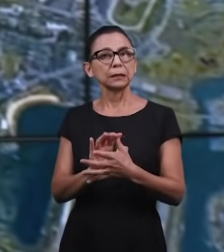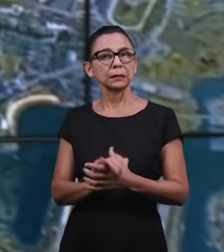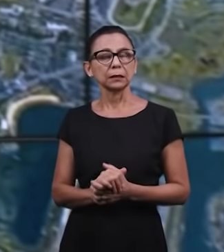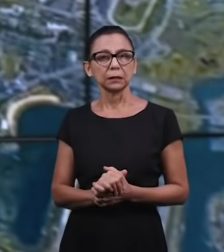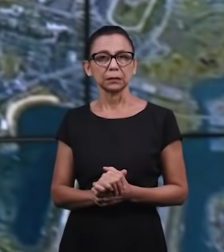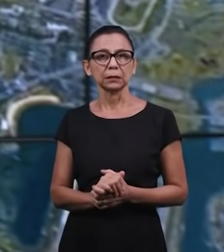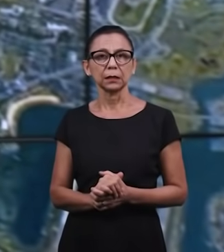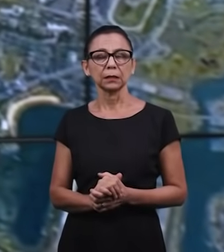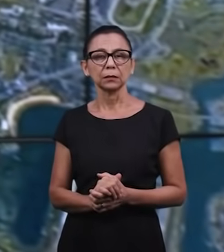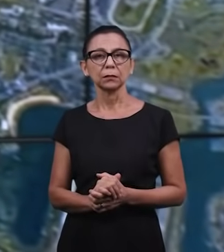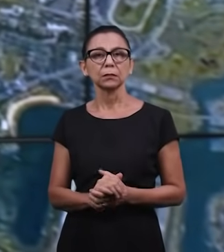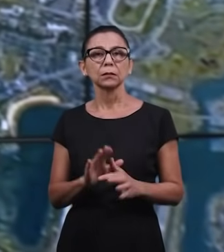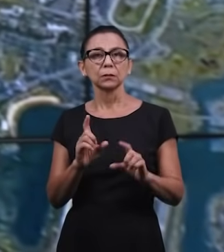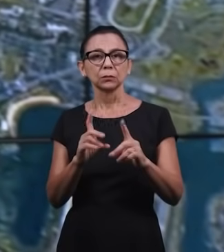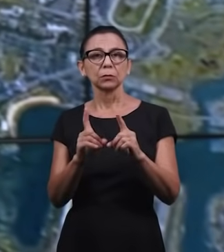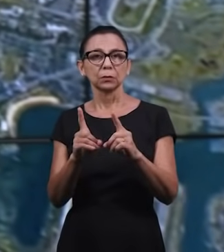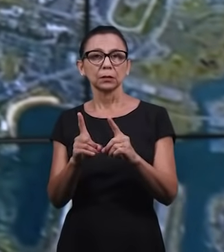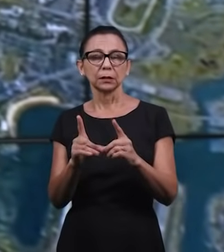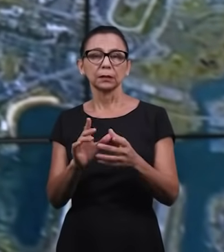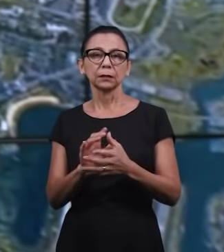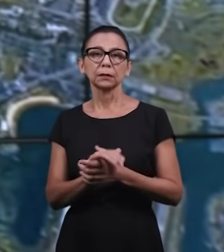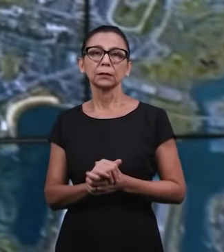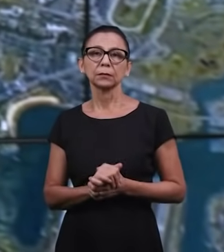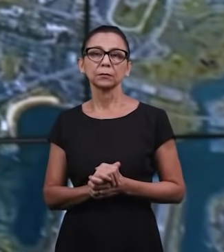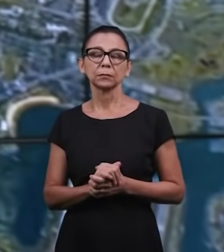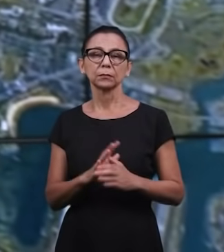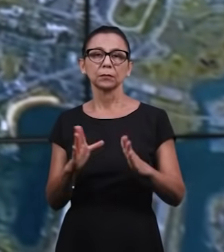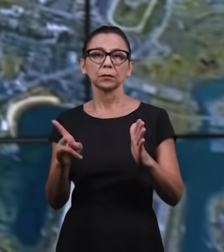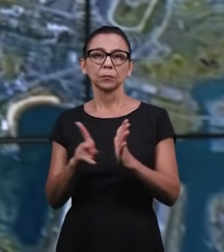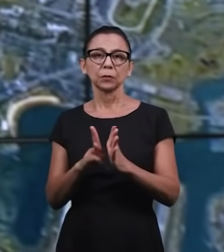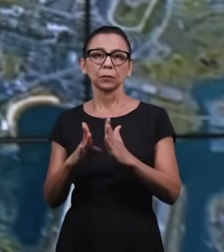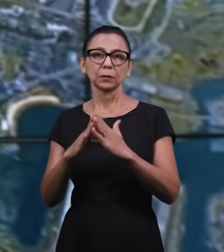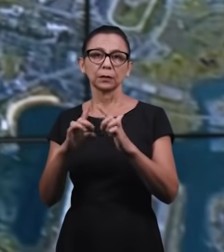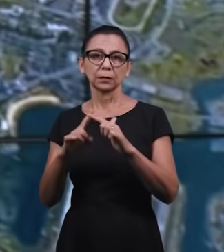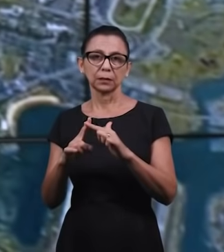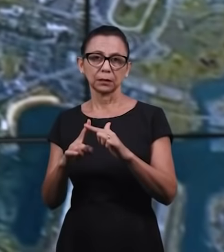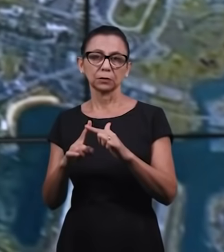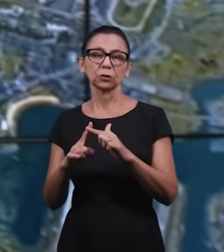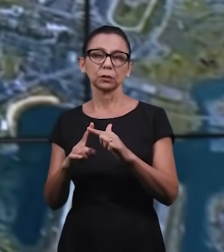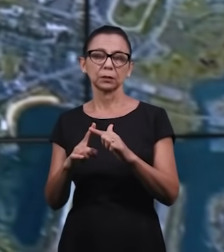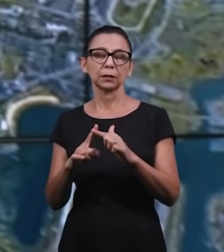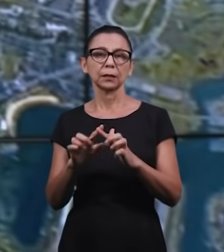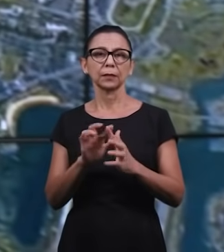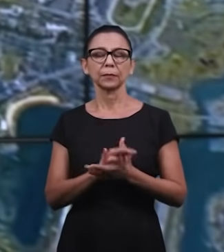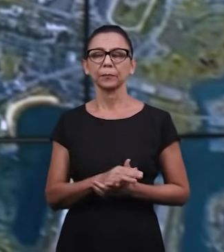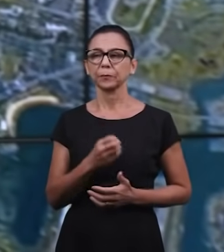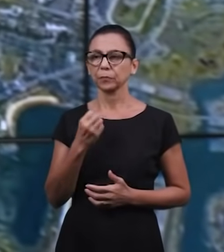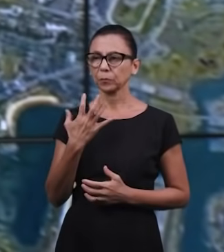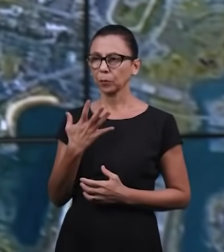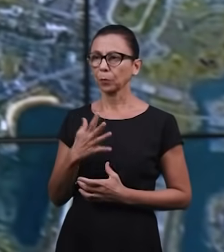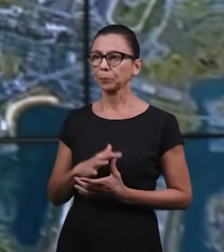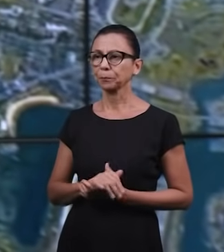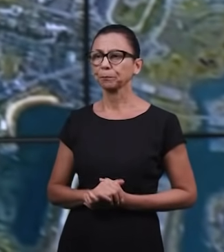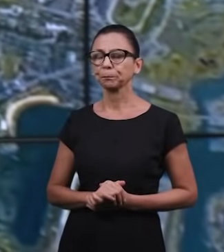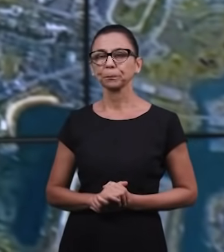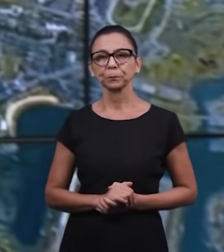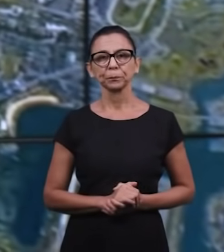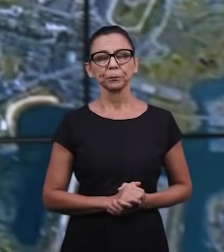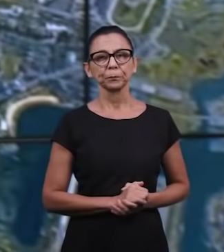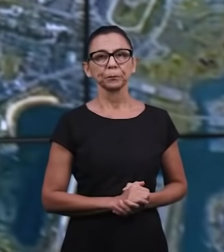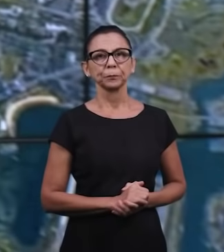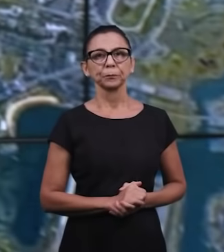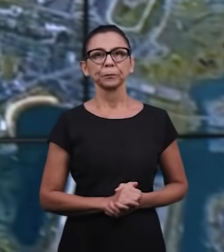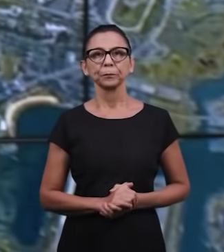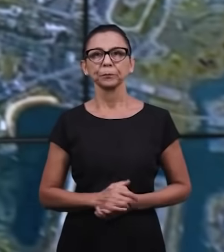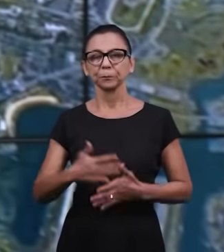meio. Não é a doutrina em qualquer lugar, a doutrina no nosso meio. Isso é notável também, esta sua colocação.